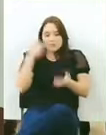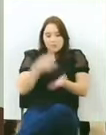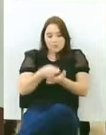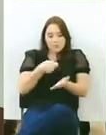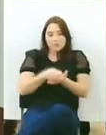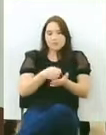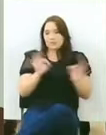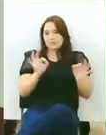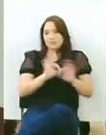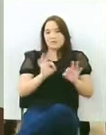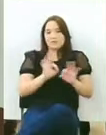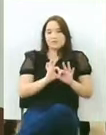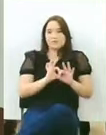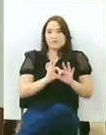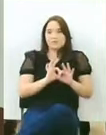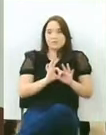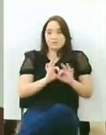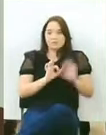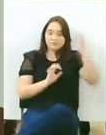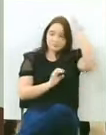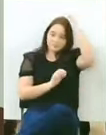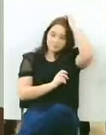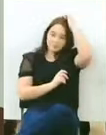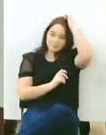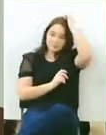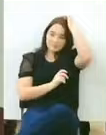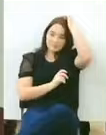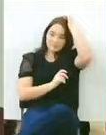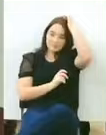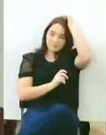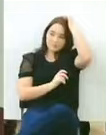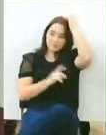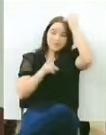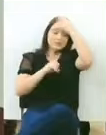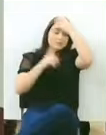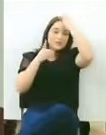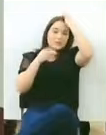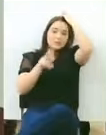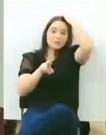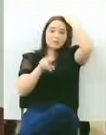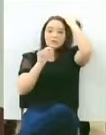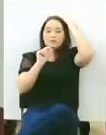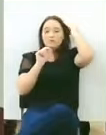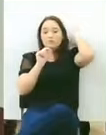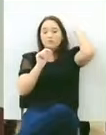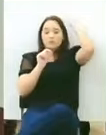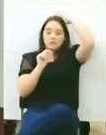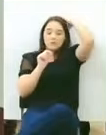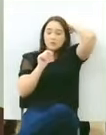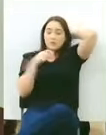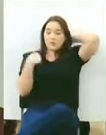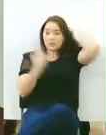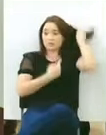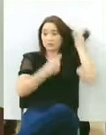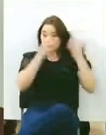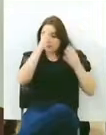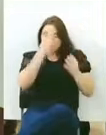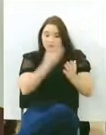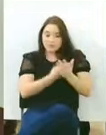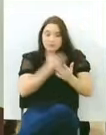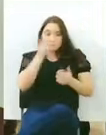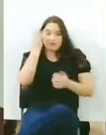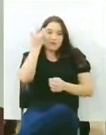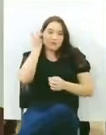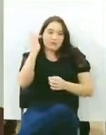os forçou, os constrangeu a fazer isso. Na nossa doutrina da vocação, nós cremos que